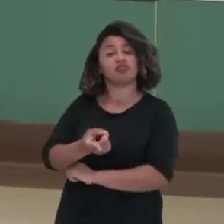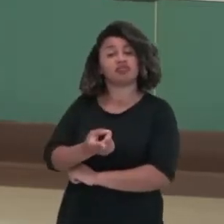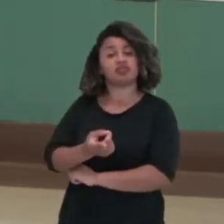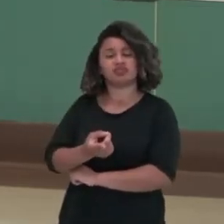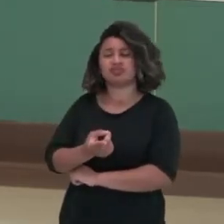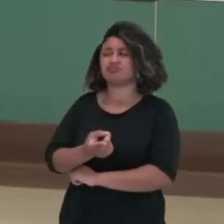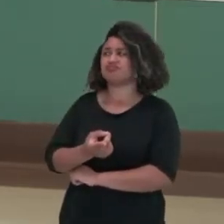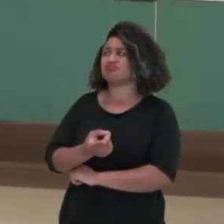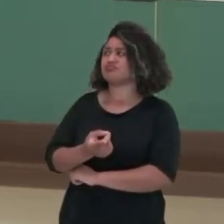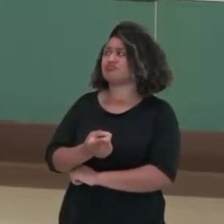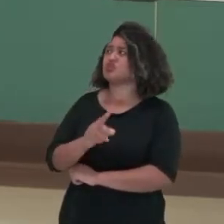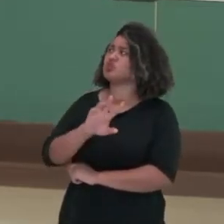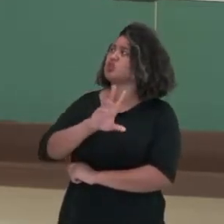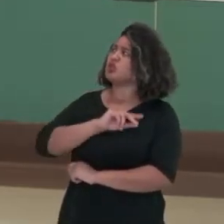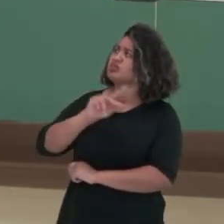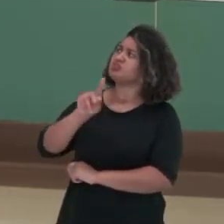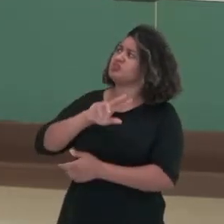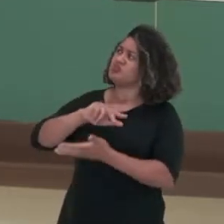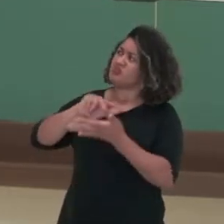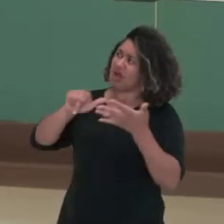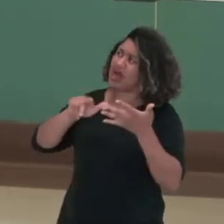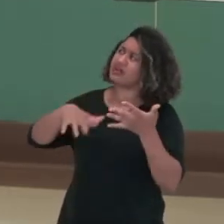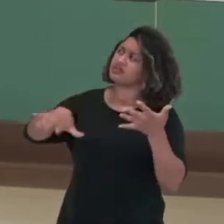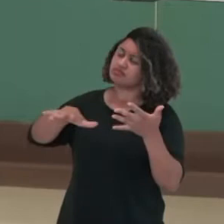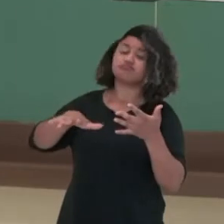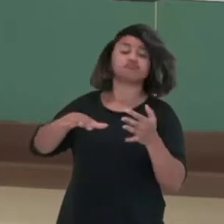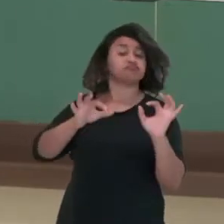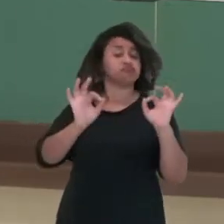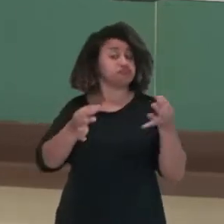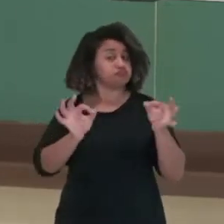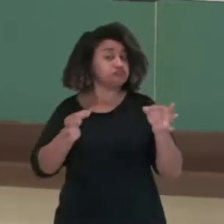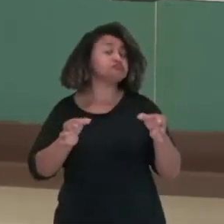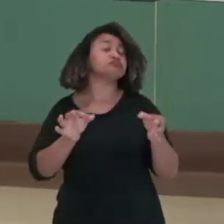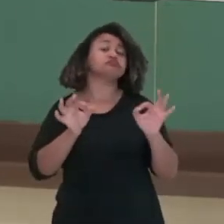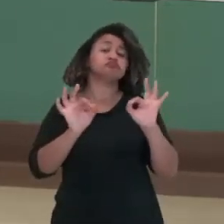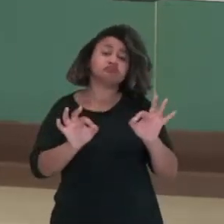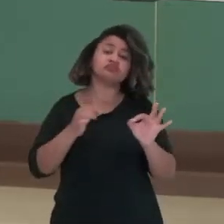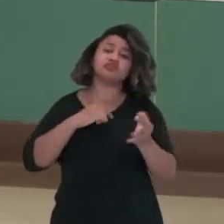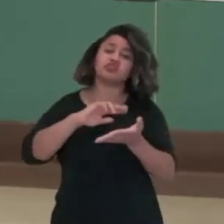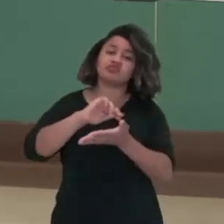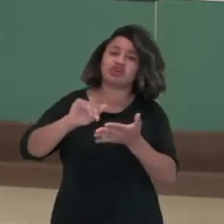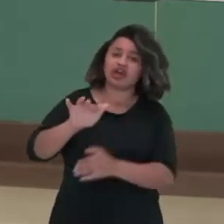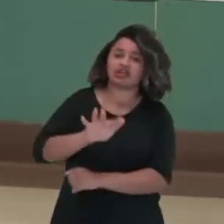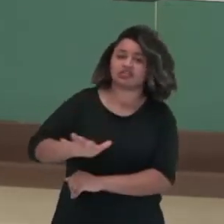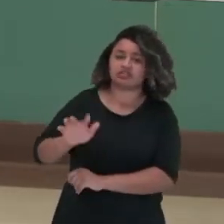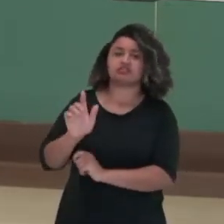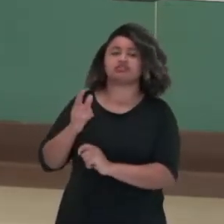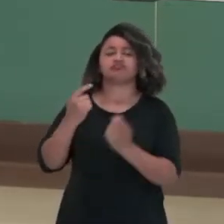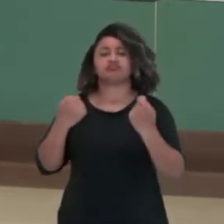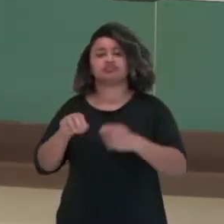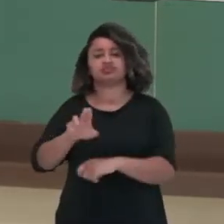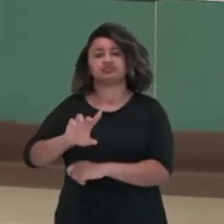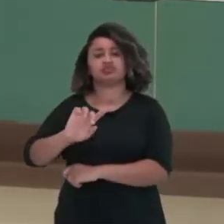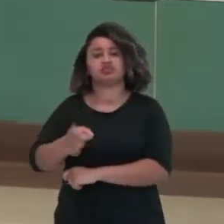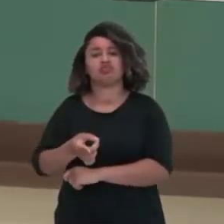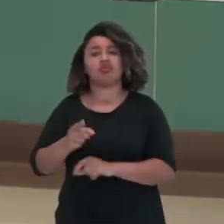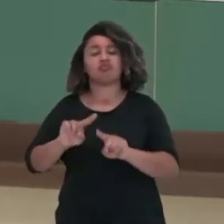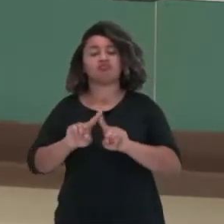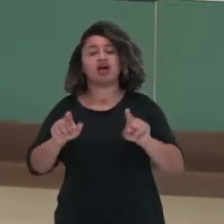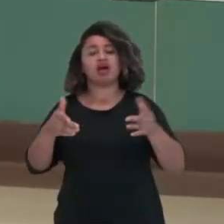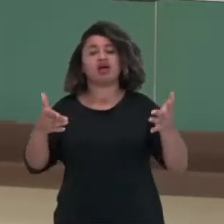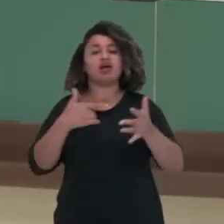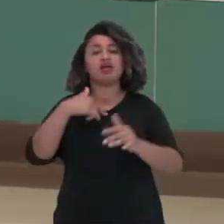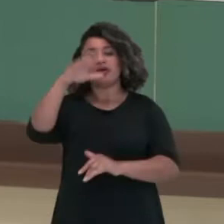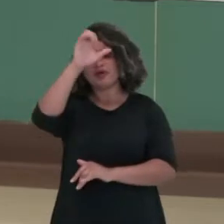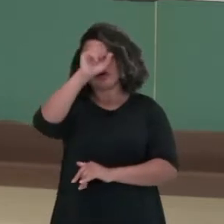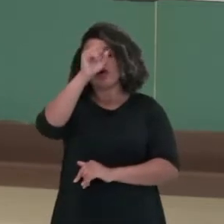Professor, são muitas as situações. É verdade, você tem razão, são várias as situações. Mas aqui nós vamos aprender então,